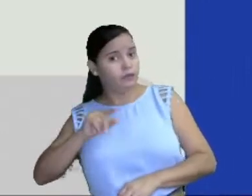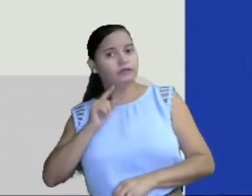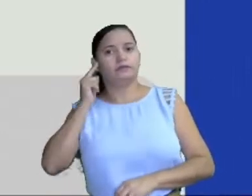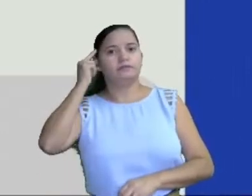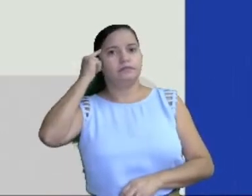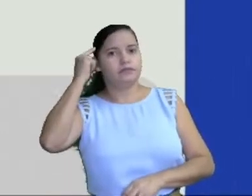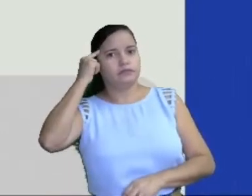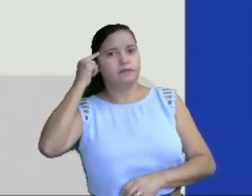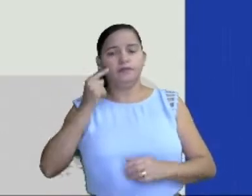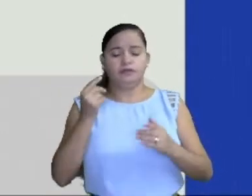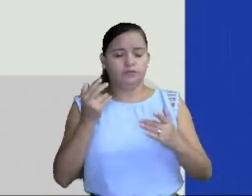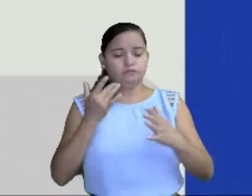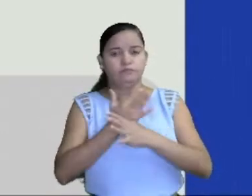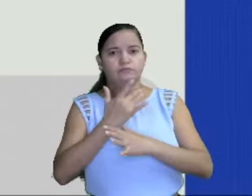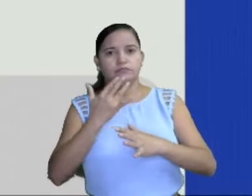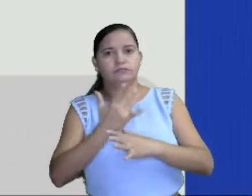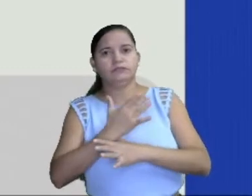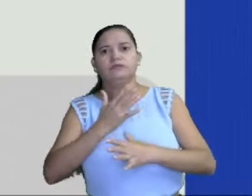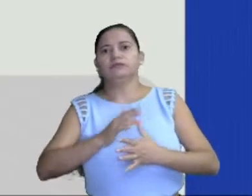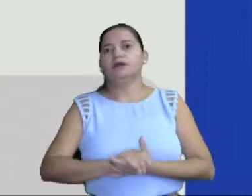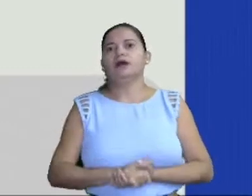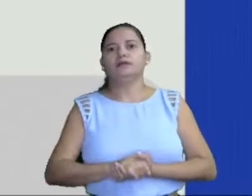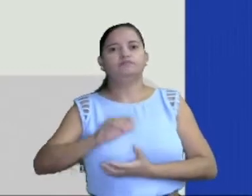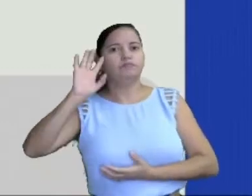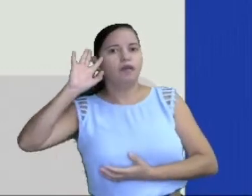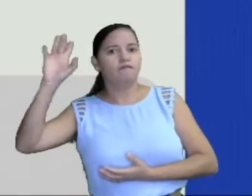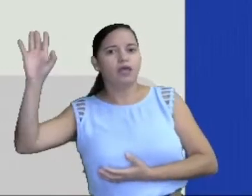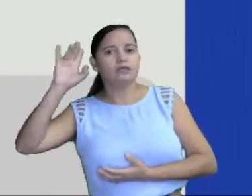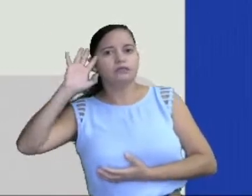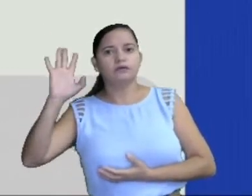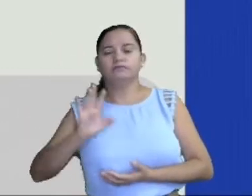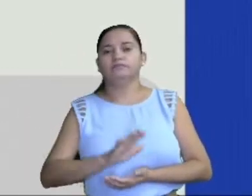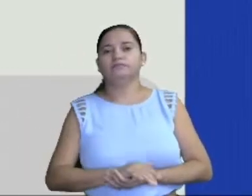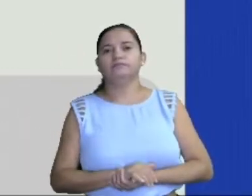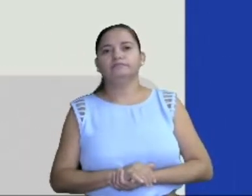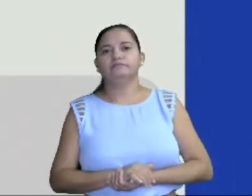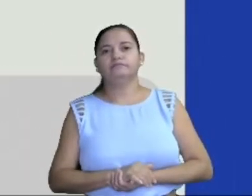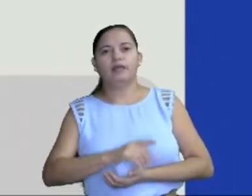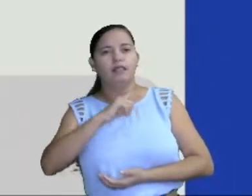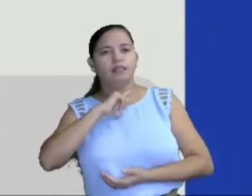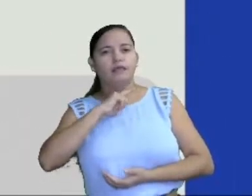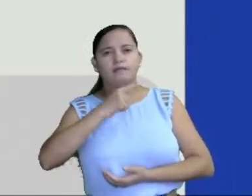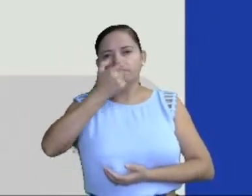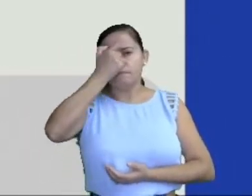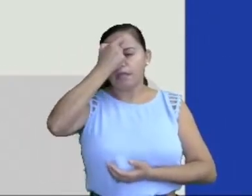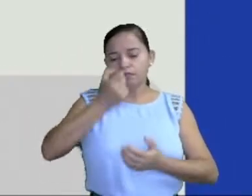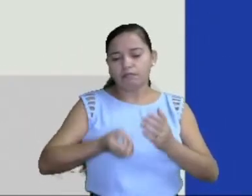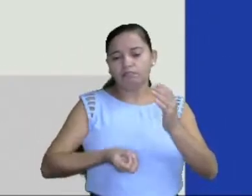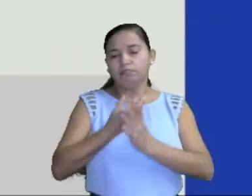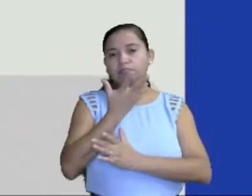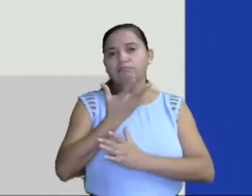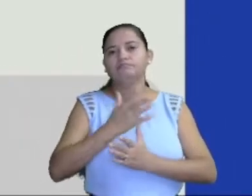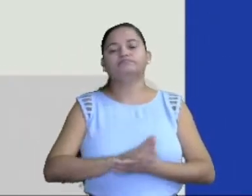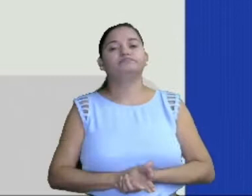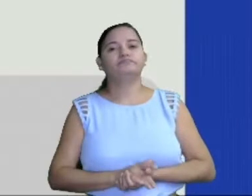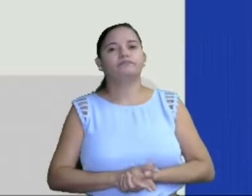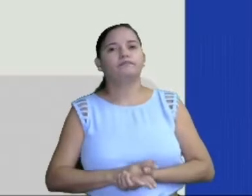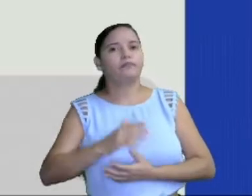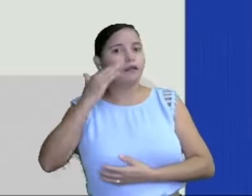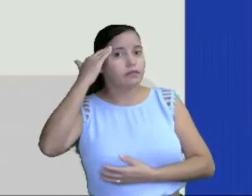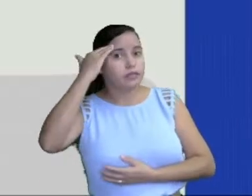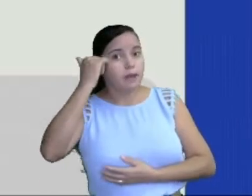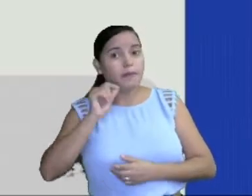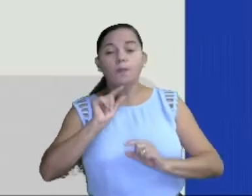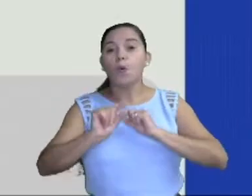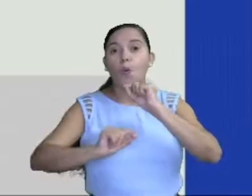pensamentos, imagens e reflexões aparecem em nossa mente. Sabemos que as